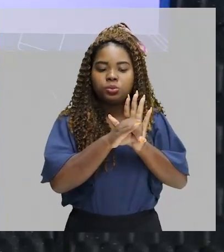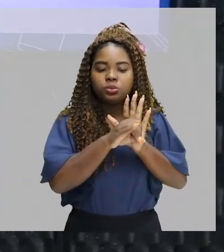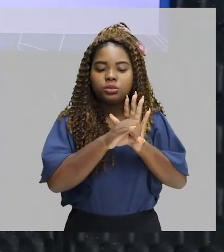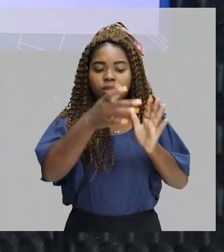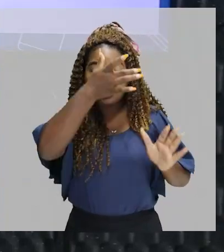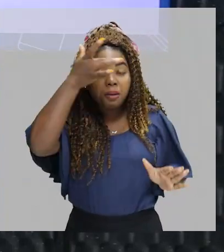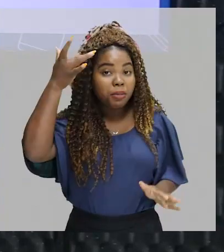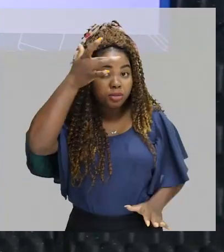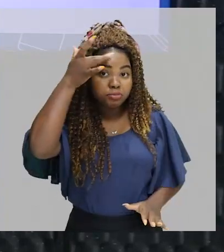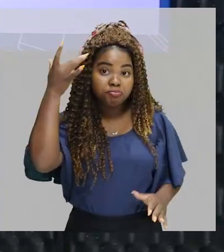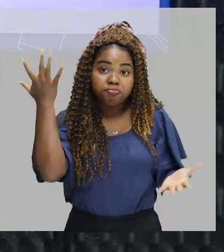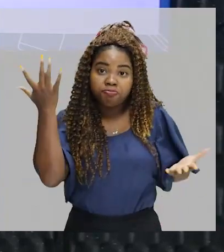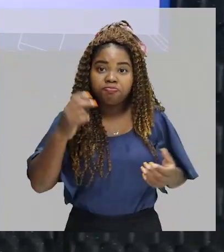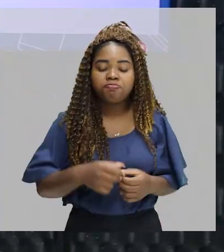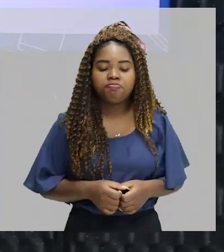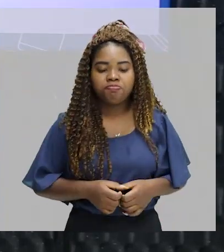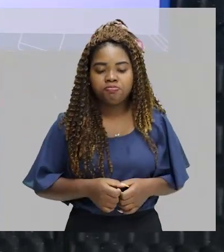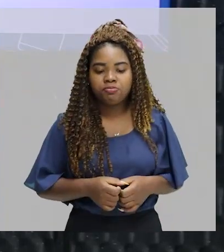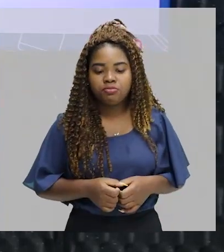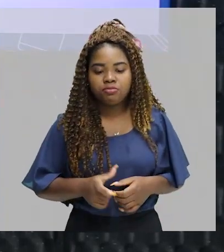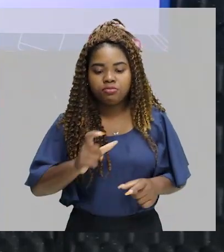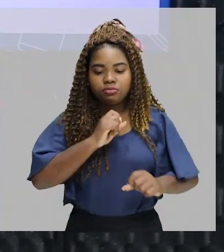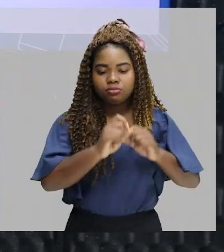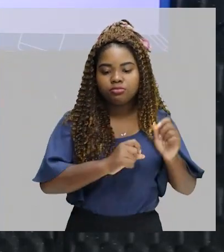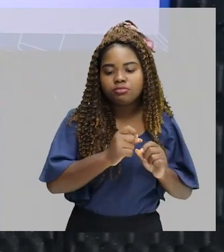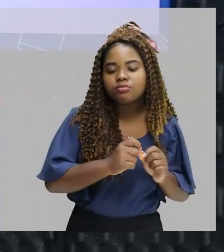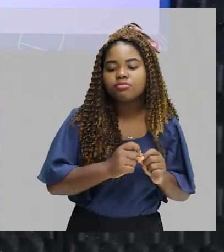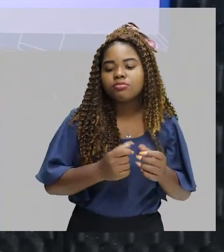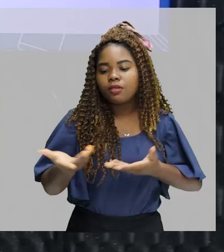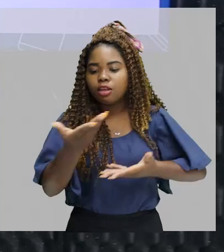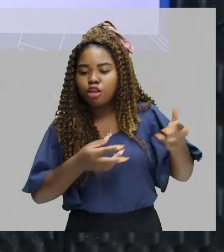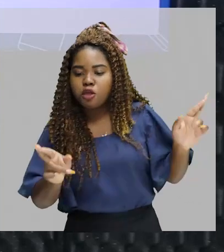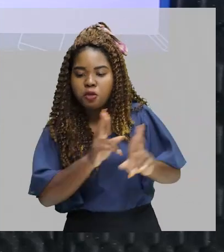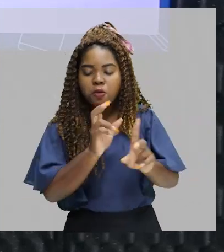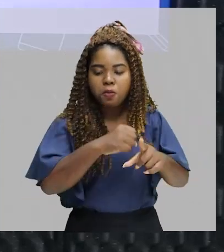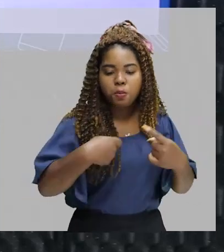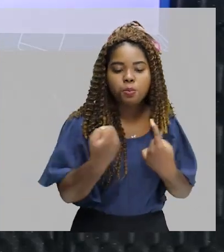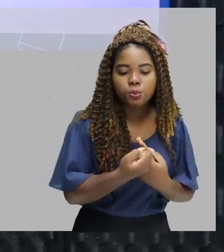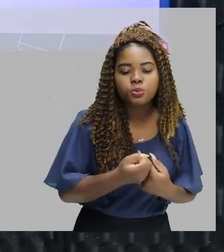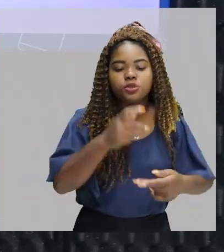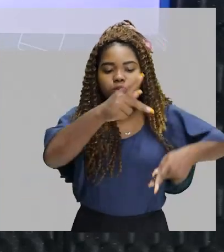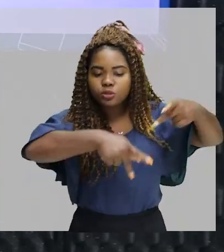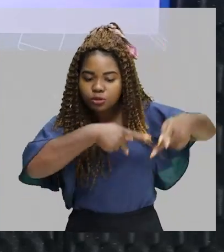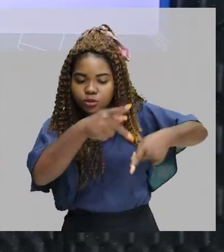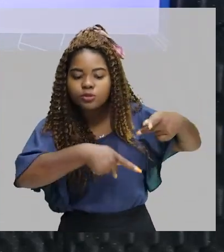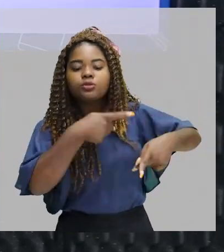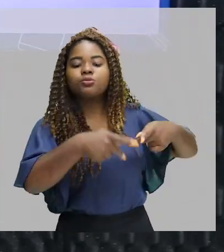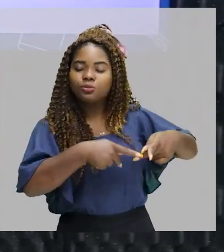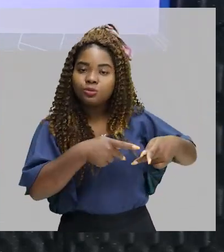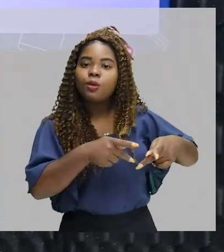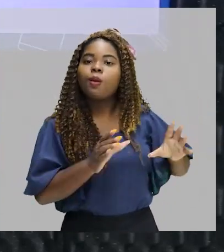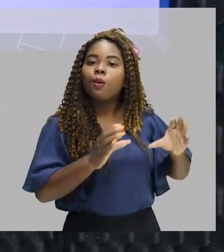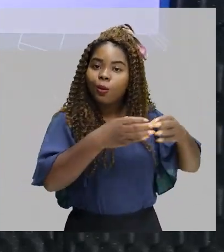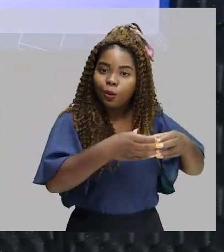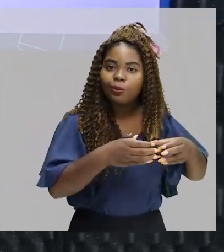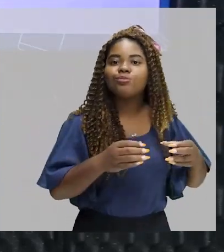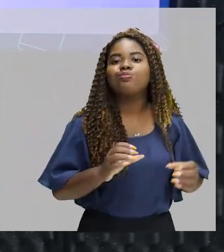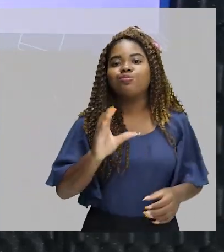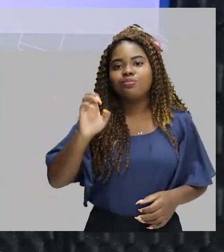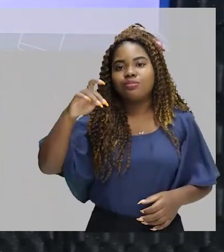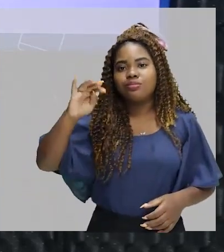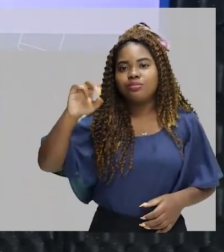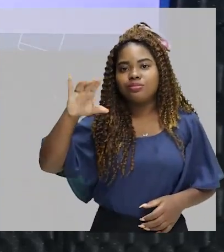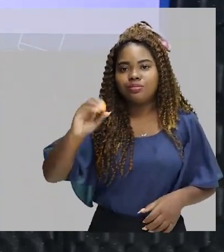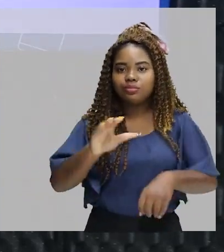identitária do indivíduo, definindo certos aspectos da convivência social, da população que constitui o grupo étnico.